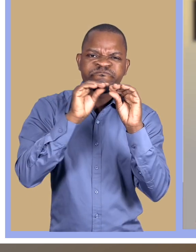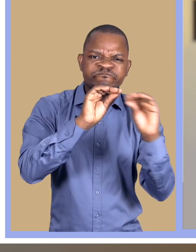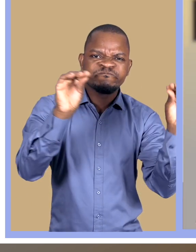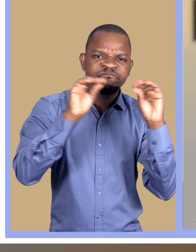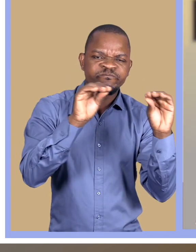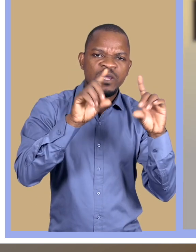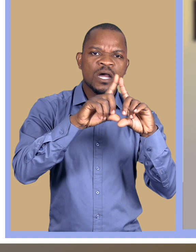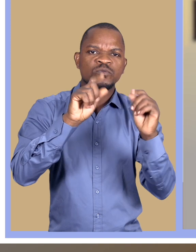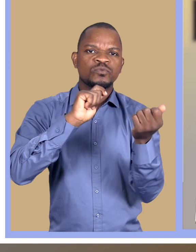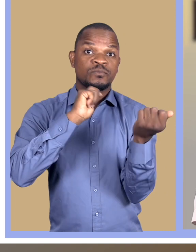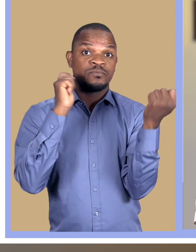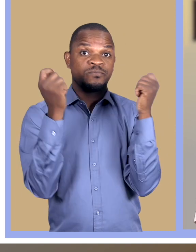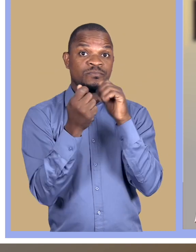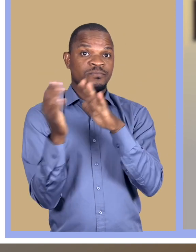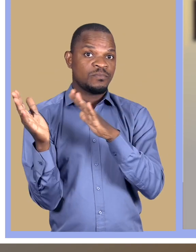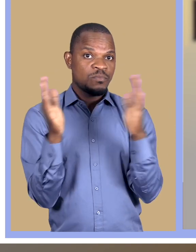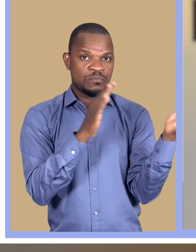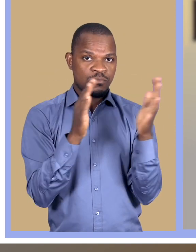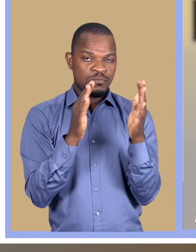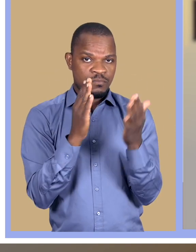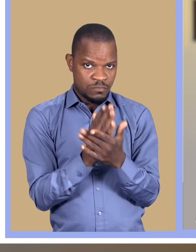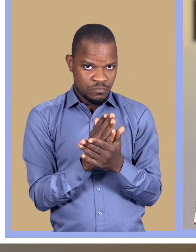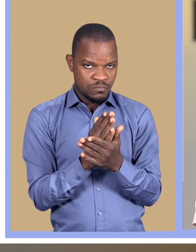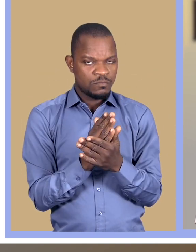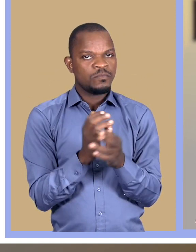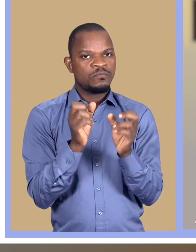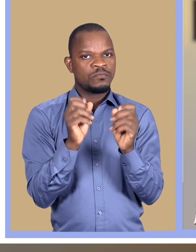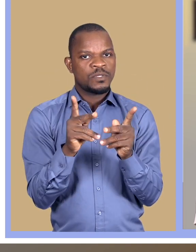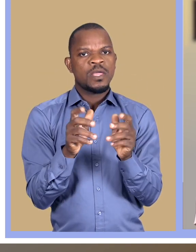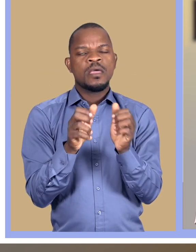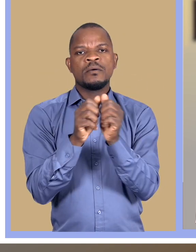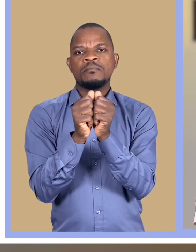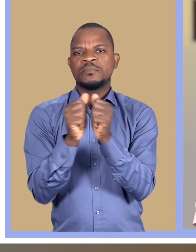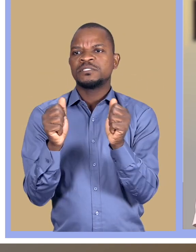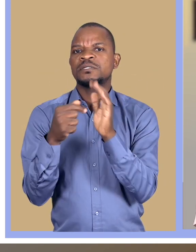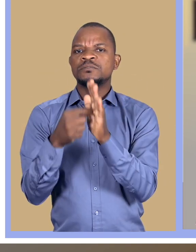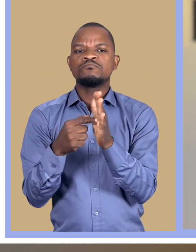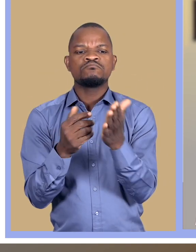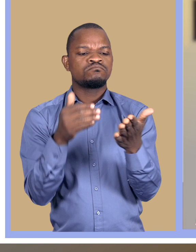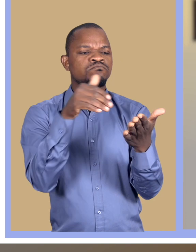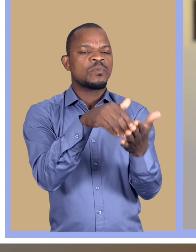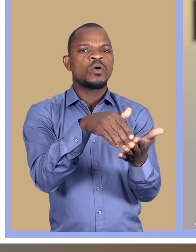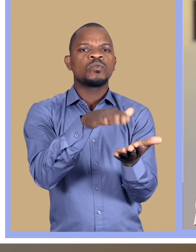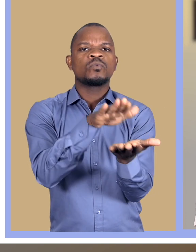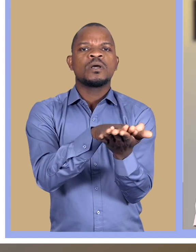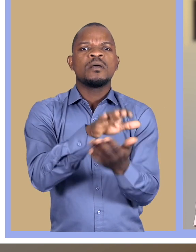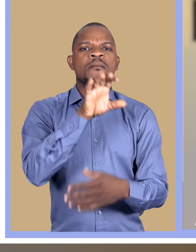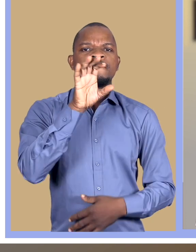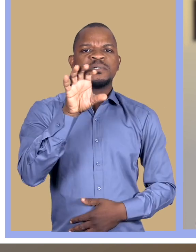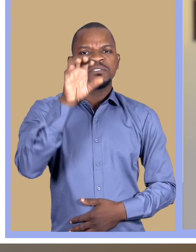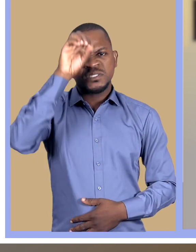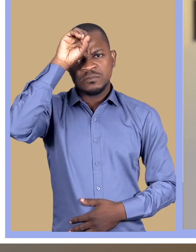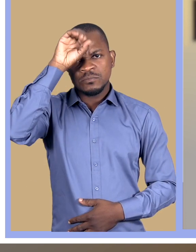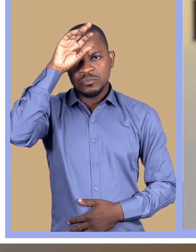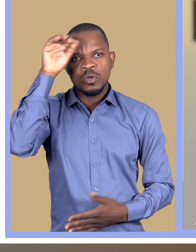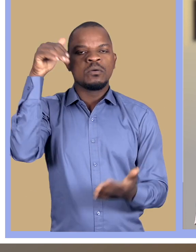exemplo, quando saímos do nosso meio, neste caso vamos, por exemplo, para a África do Sul, a nossa mentalidade